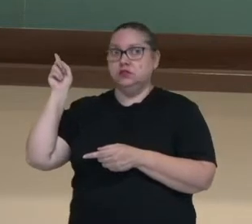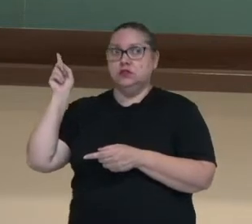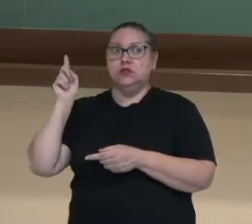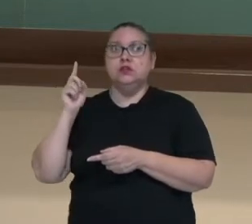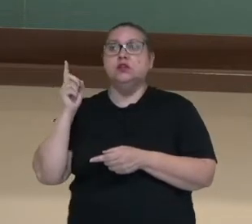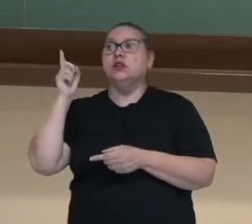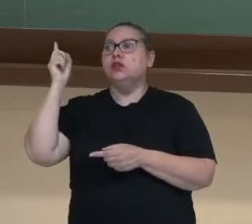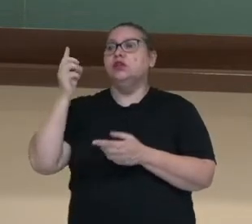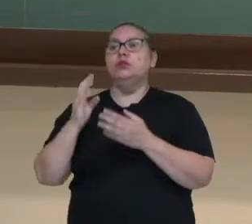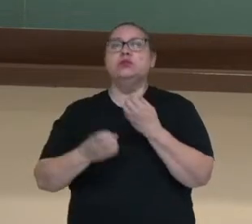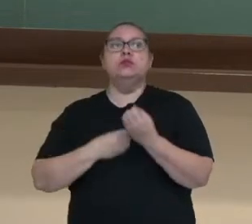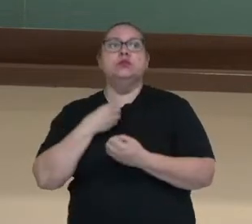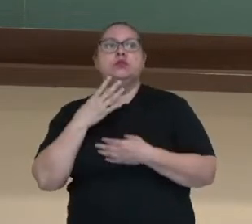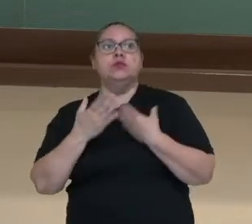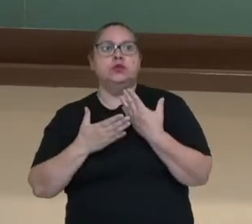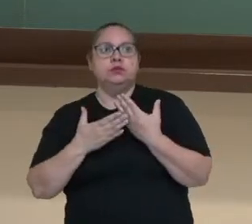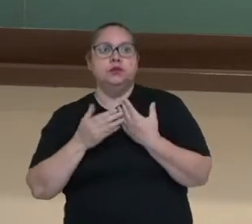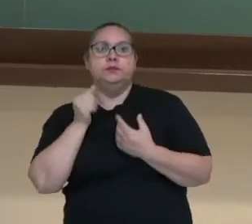e o poema?